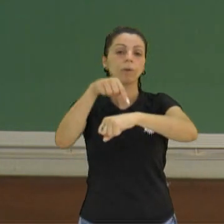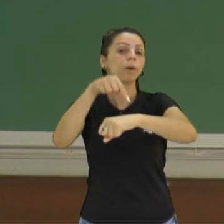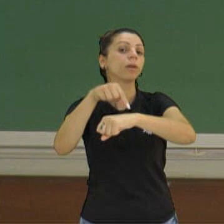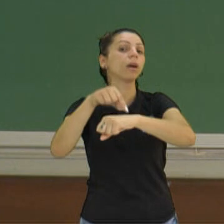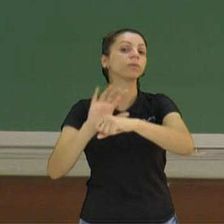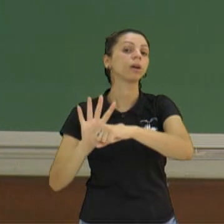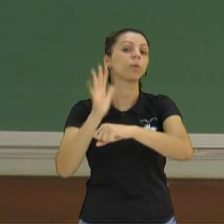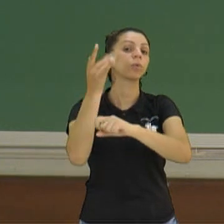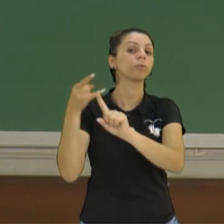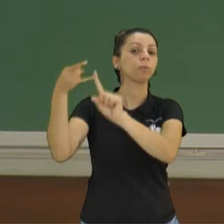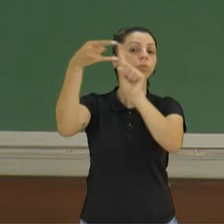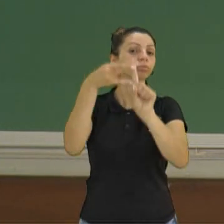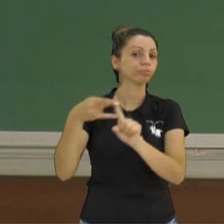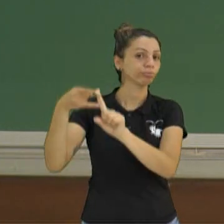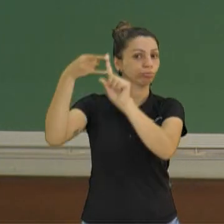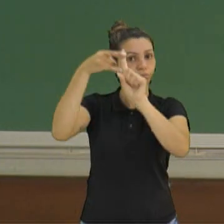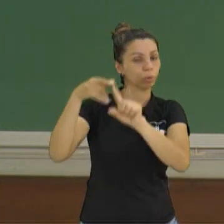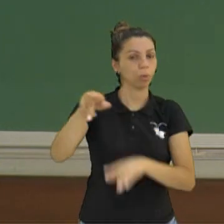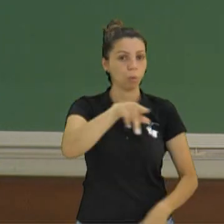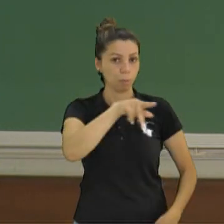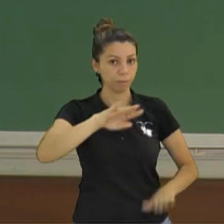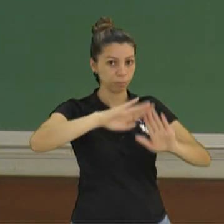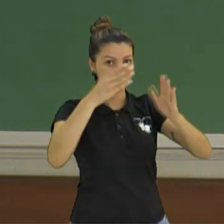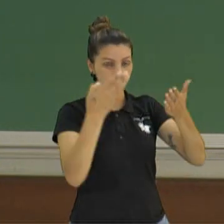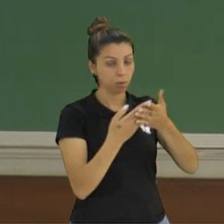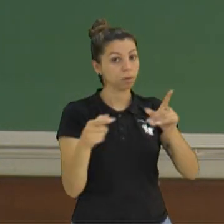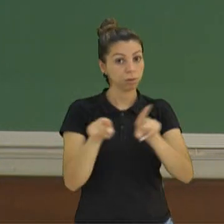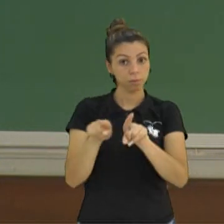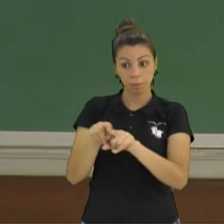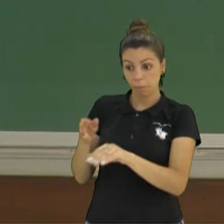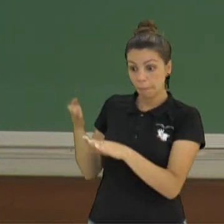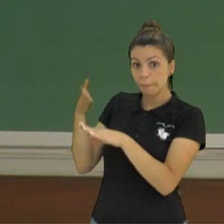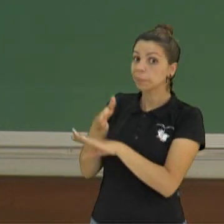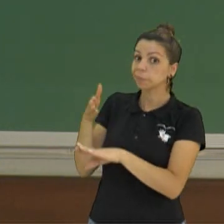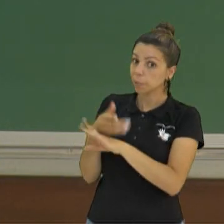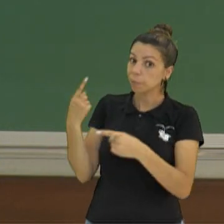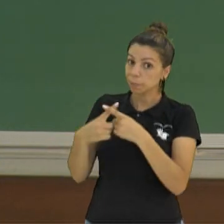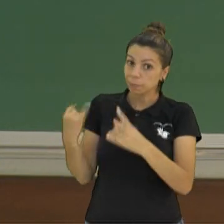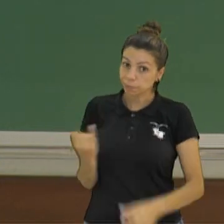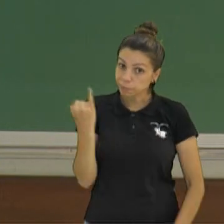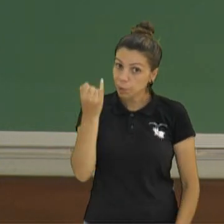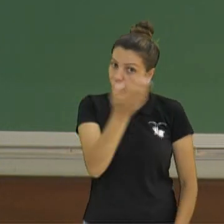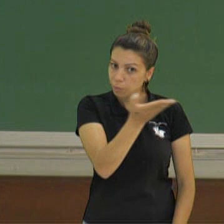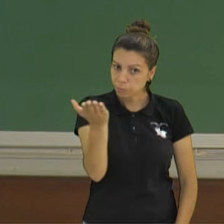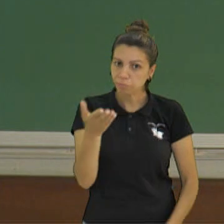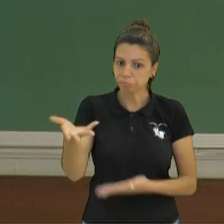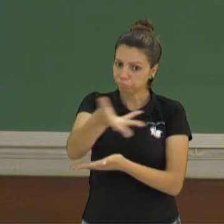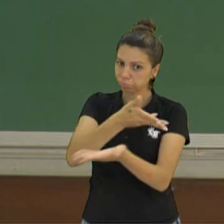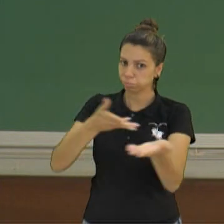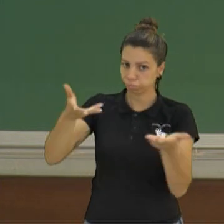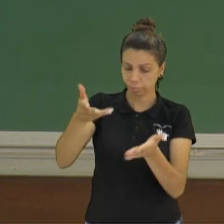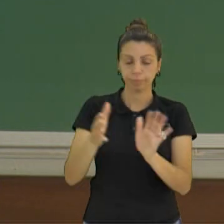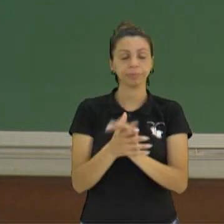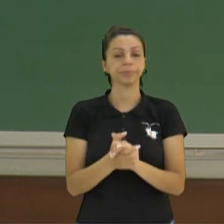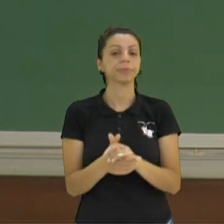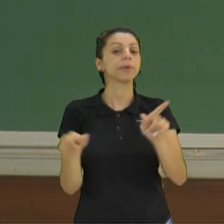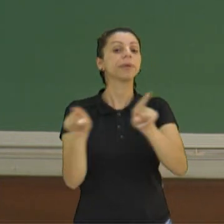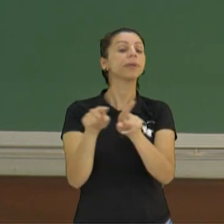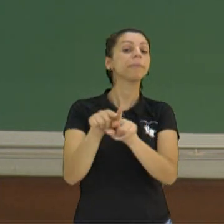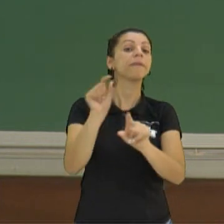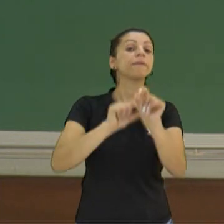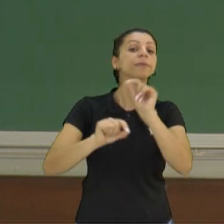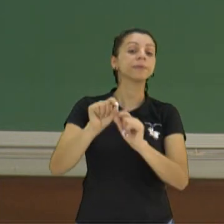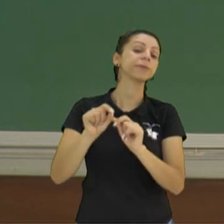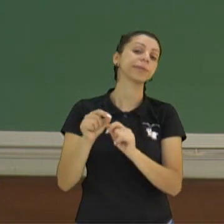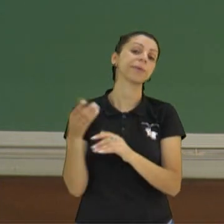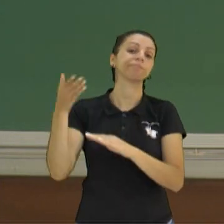Google Meet com seus professores da escola. Participe, porque é muito importante a sua participação nesse momento de interação. E quem não tem acesso às